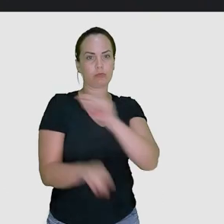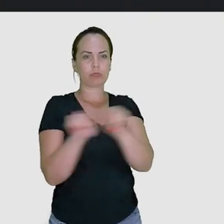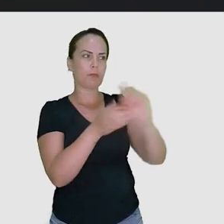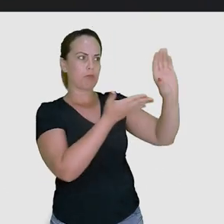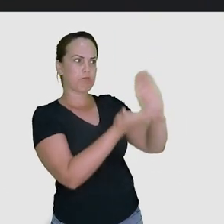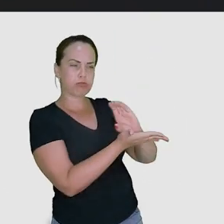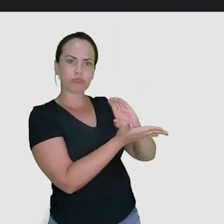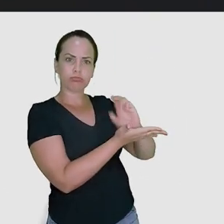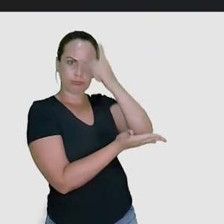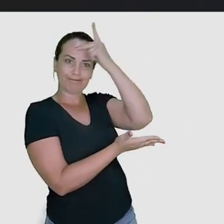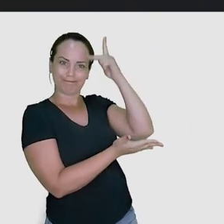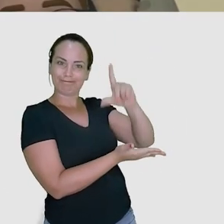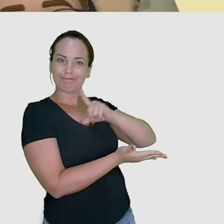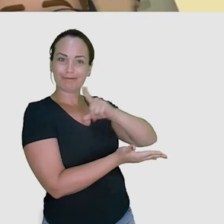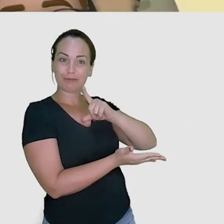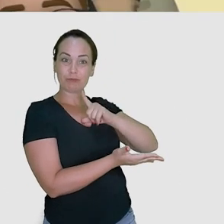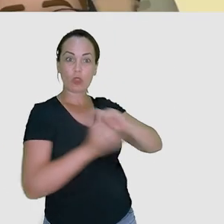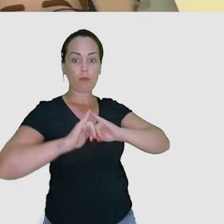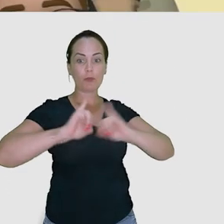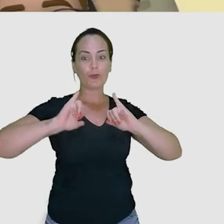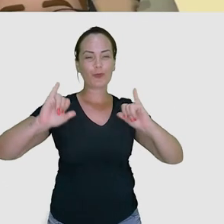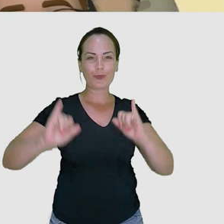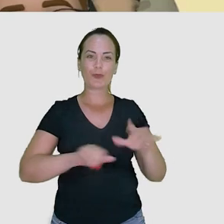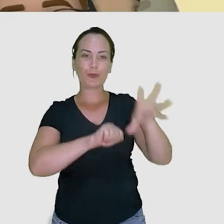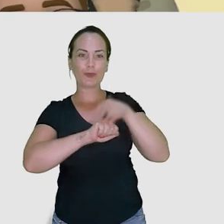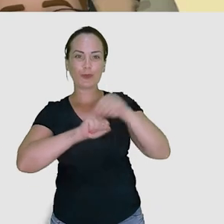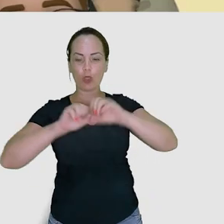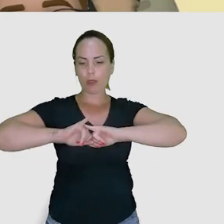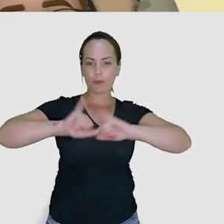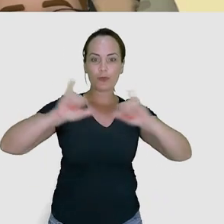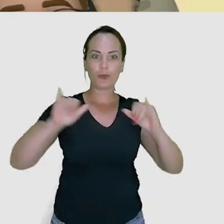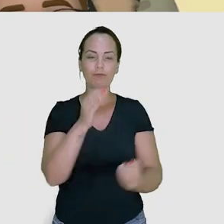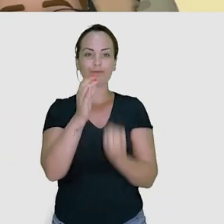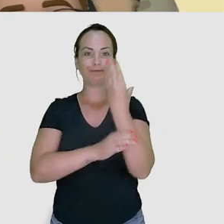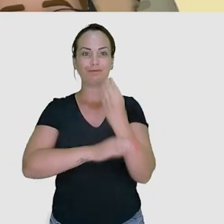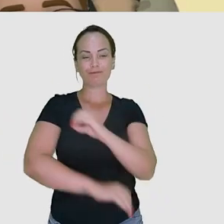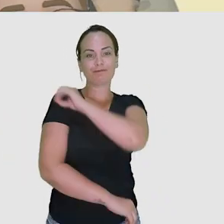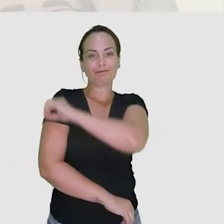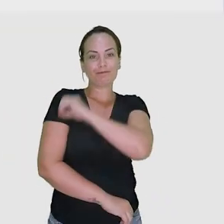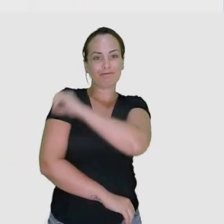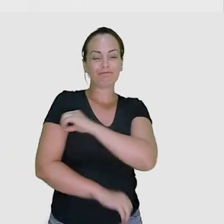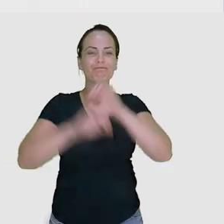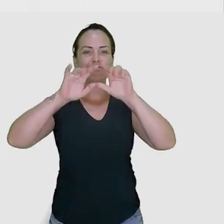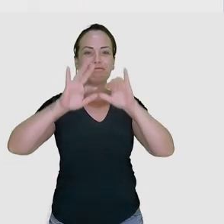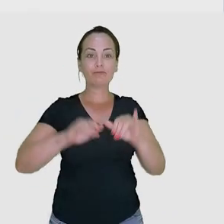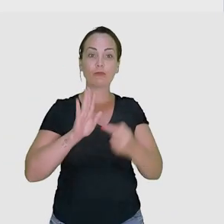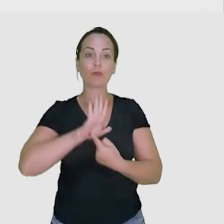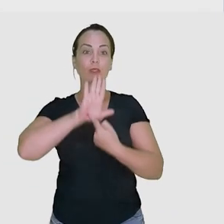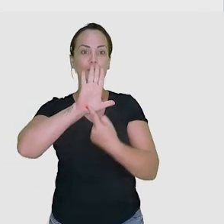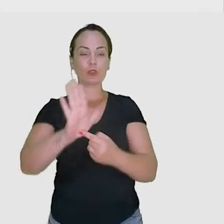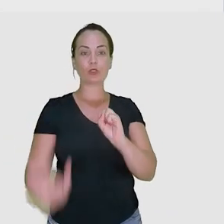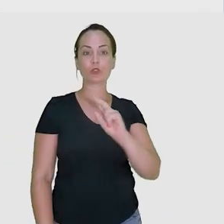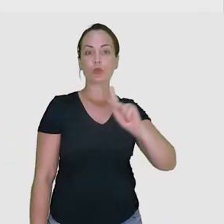tema o Sistema Solar. Reunimos um grupo de alunos e bolsistas interessados em multiplicar o conhecimento adquirido junto ao WASH e criamos